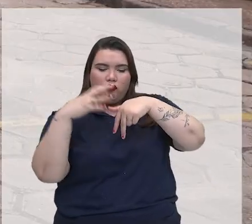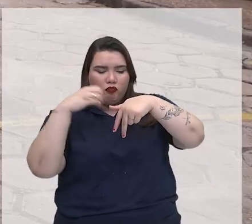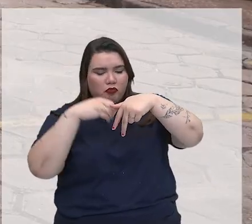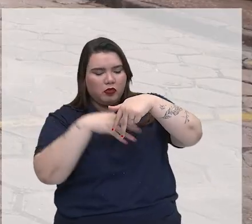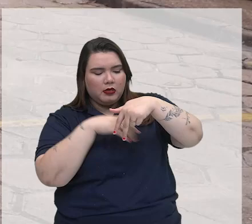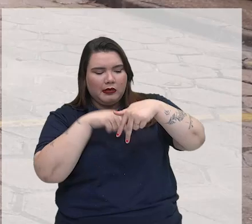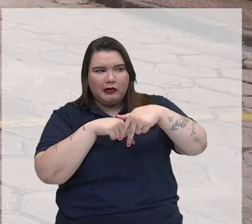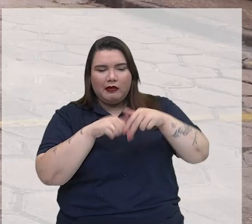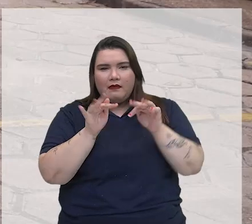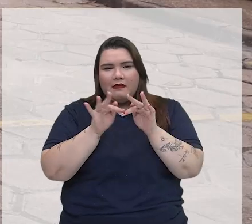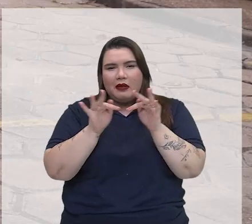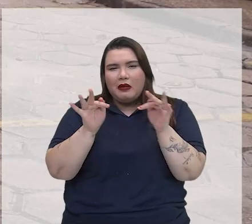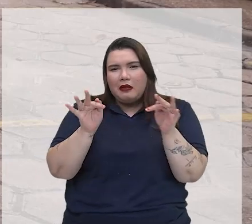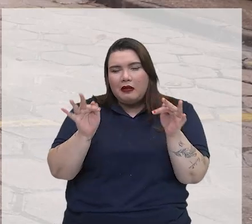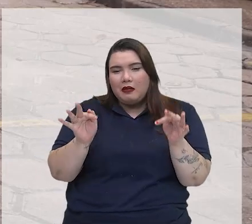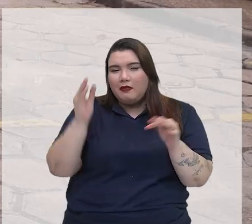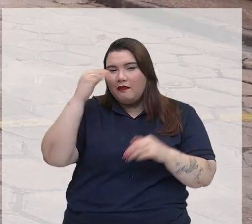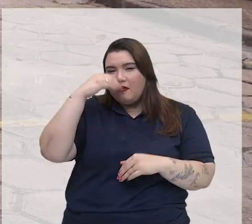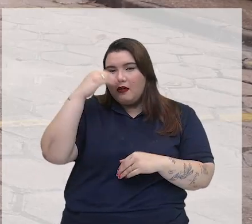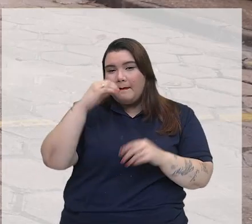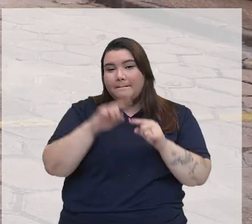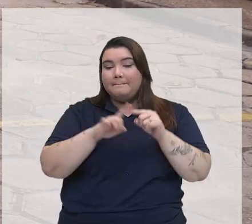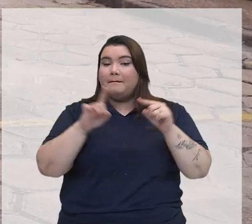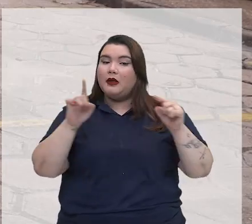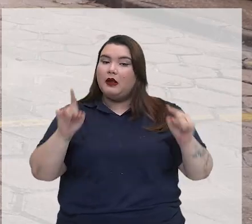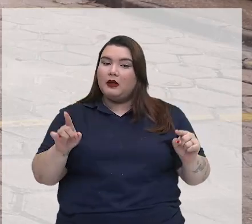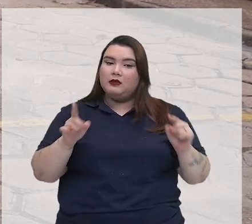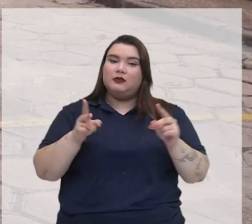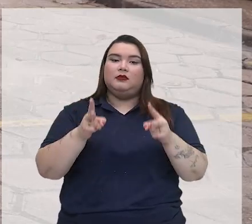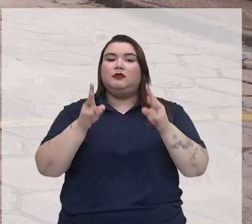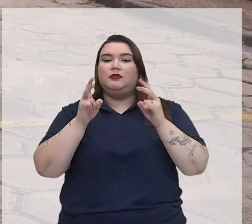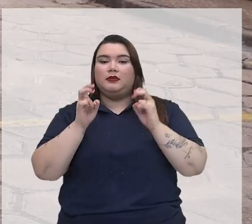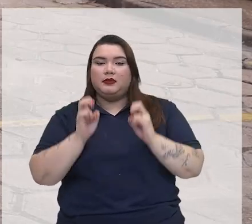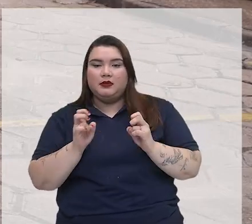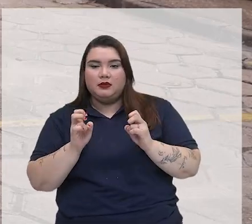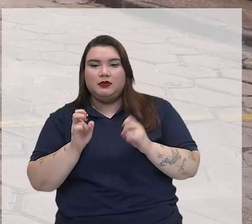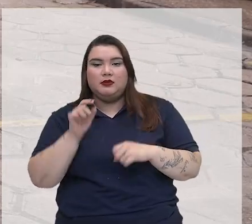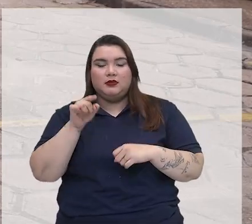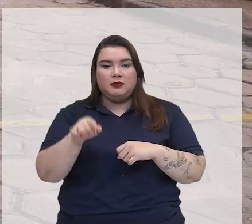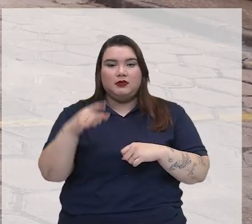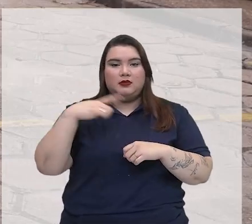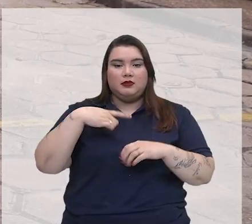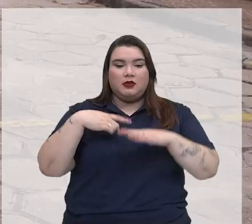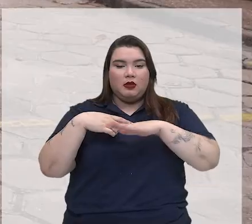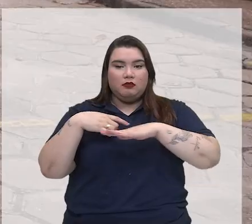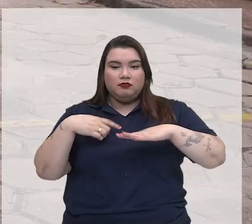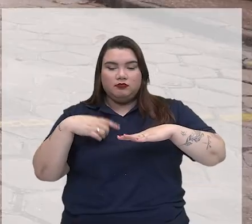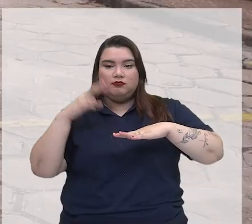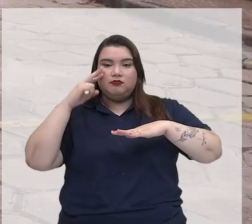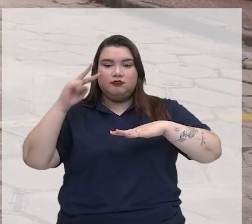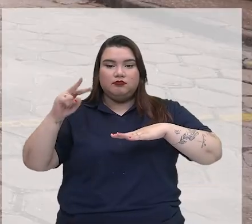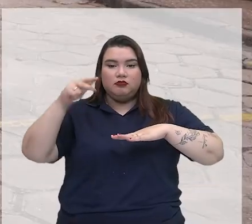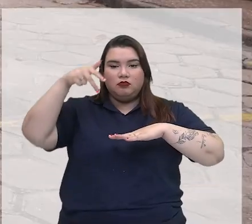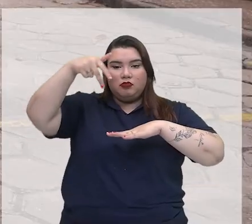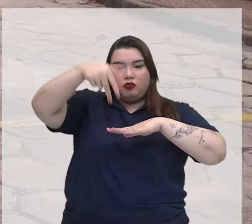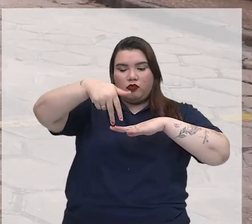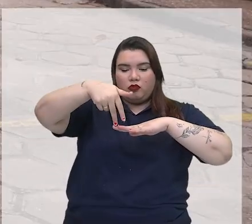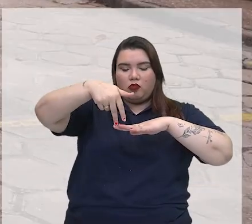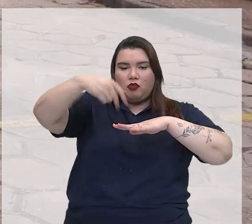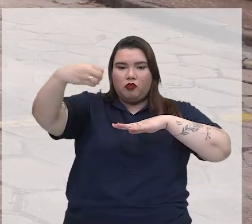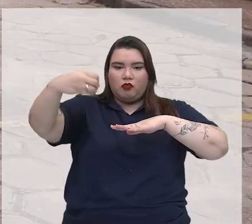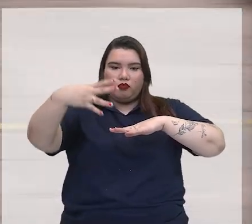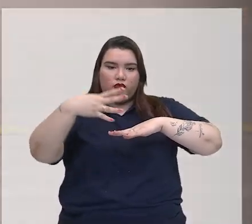nitidamente. Porém, observem que mesmo assim, a minha sombra que se projetou no chão aparece comprida